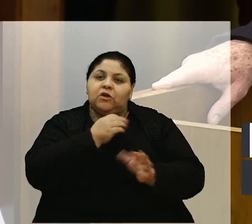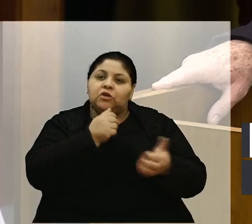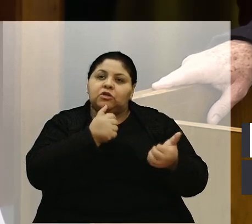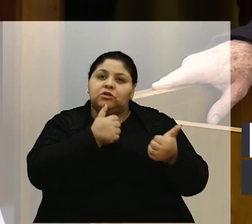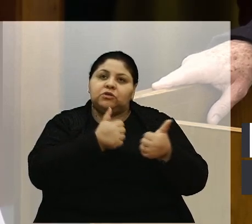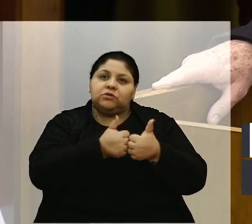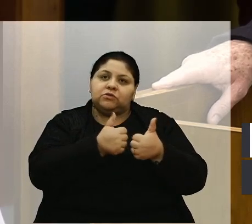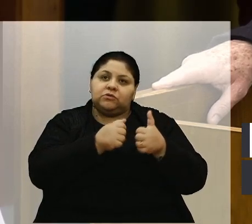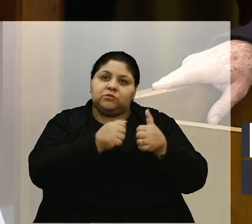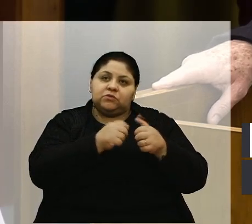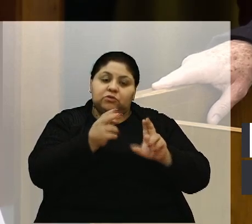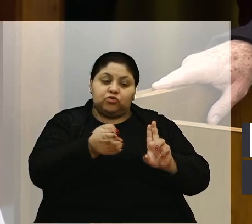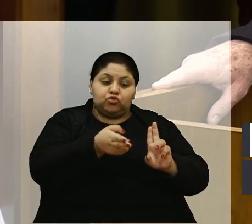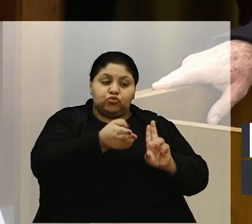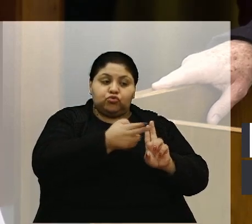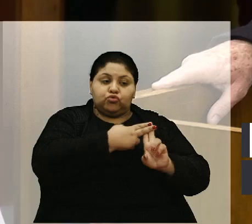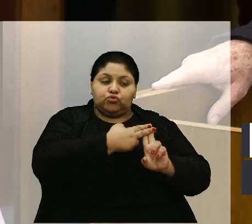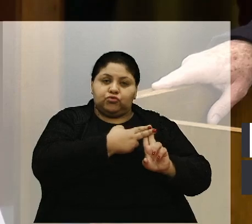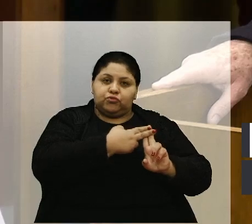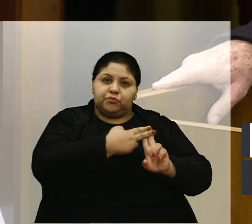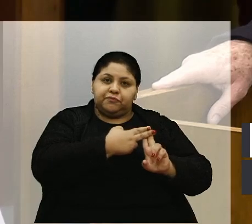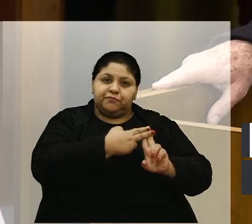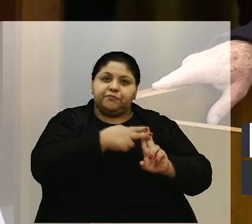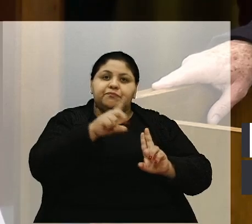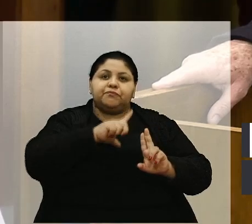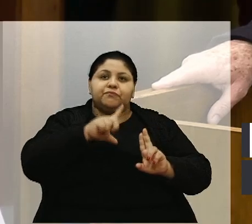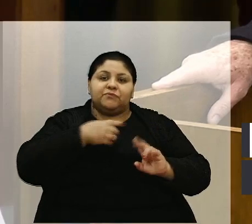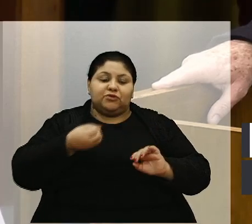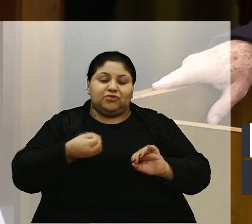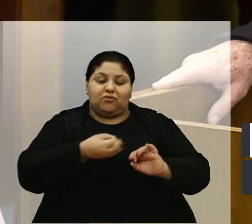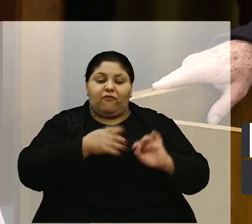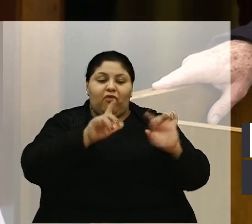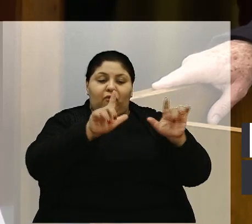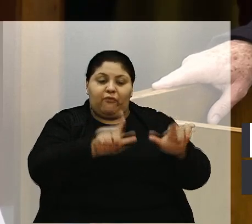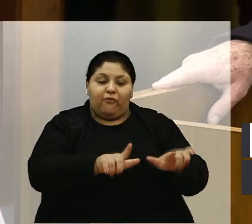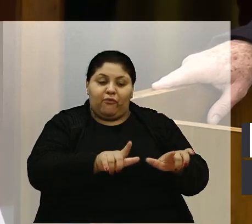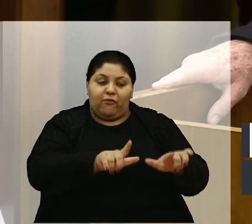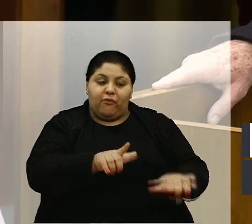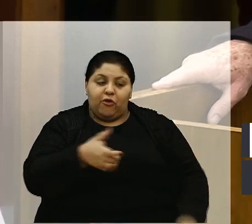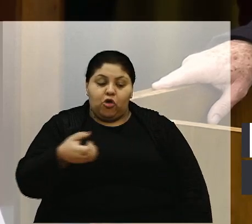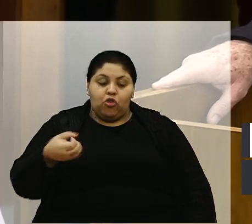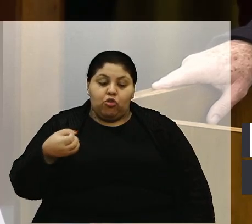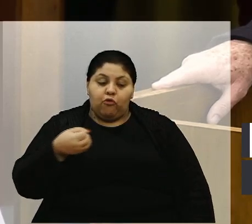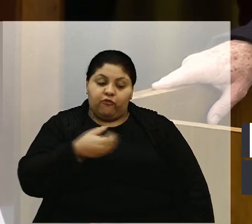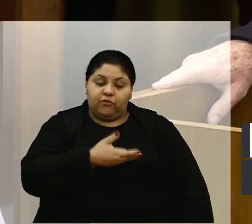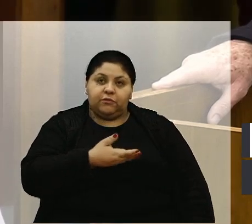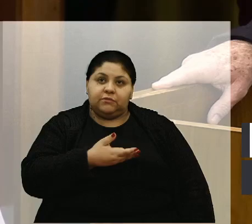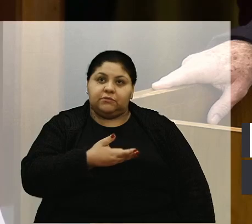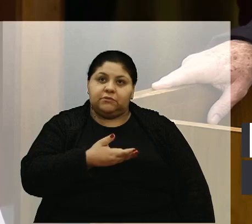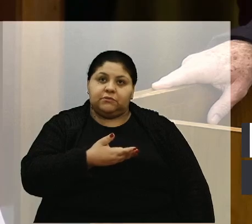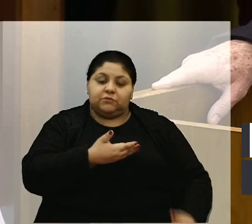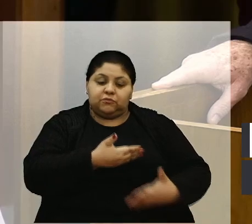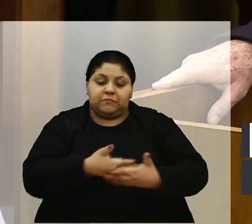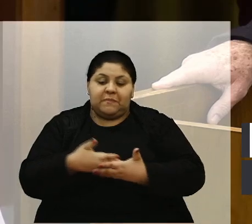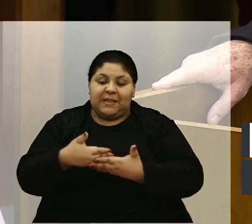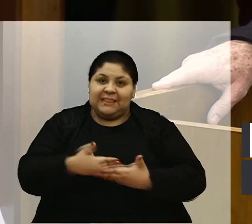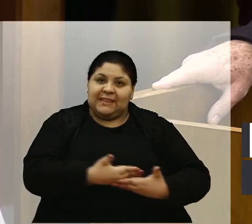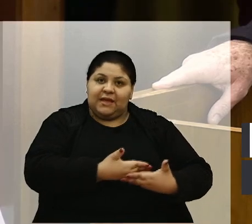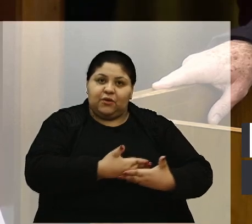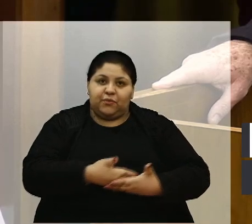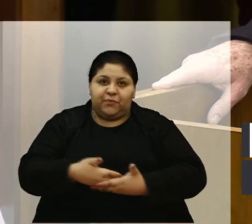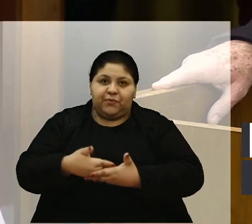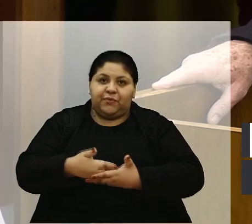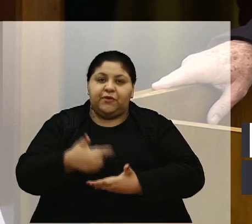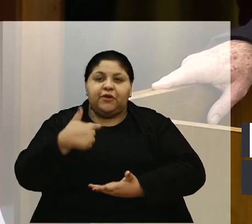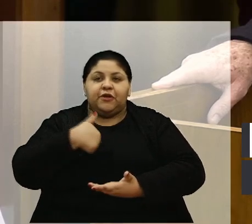do Sistema Único de Saúde, tem um novo local, um novo materno-infantil, e